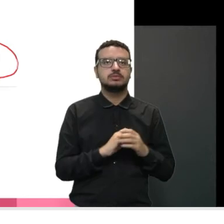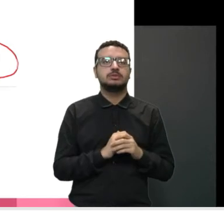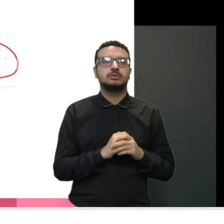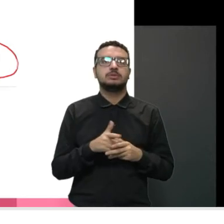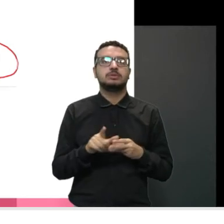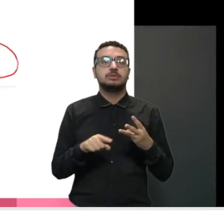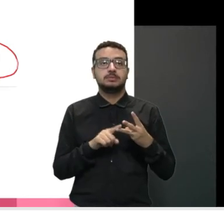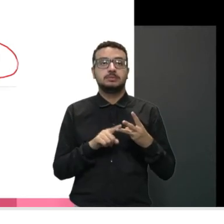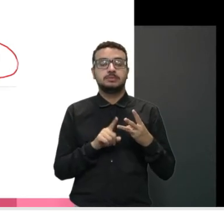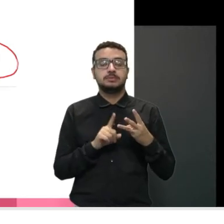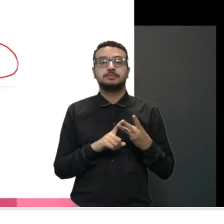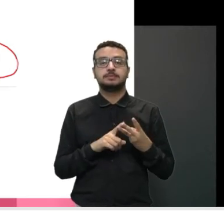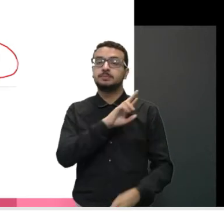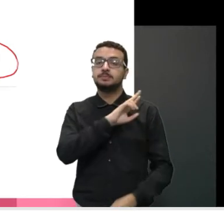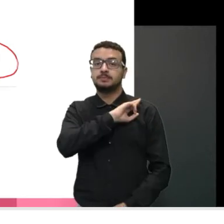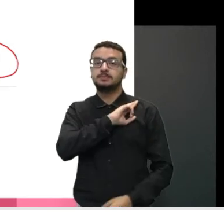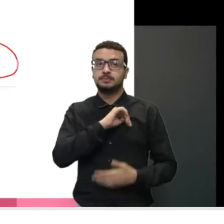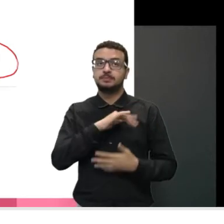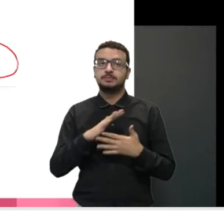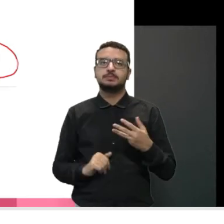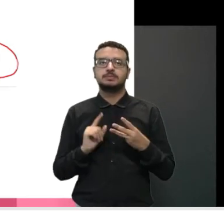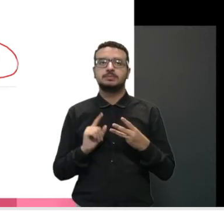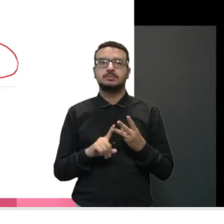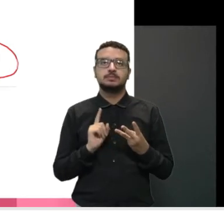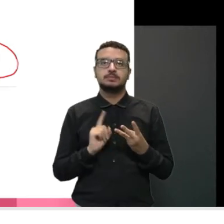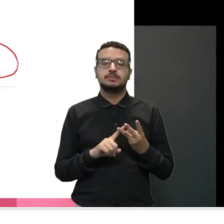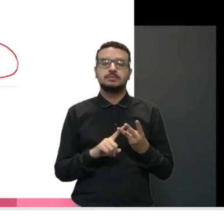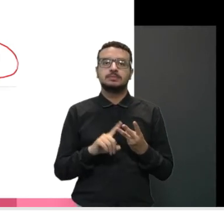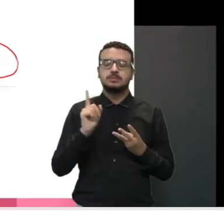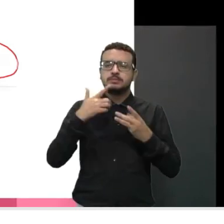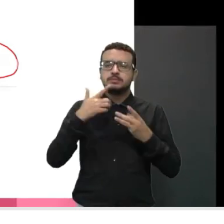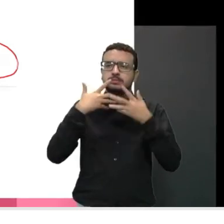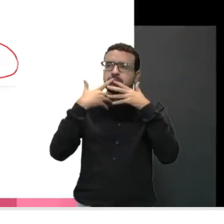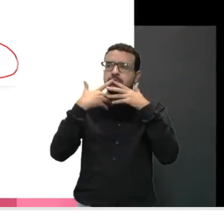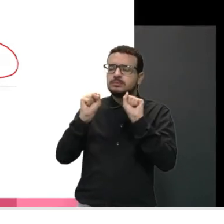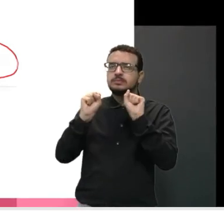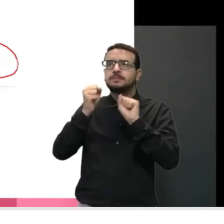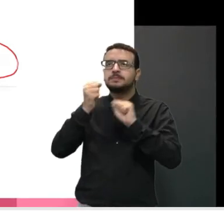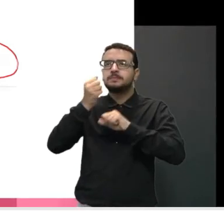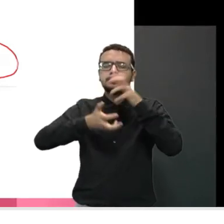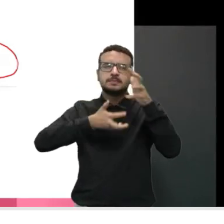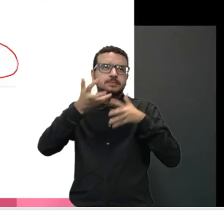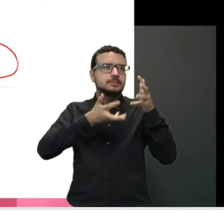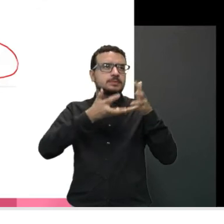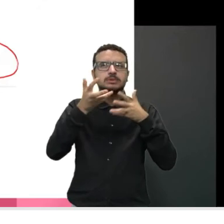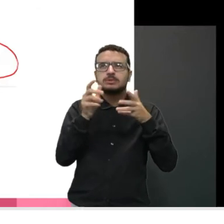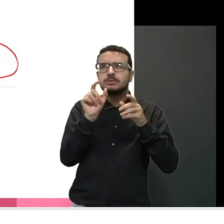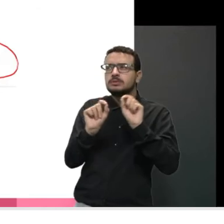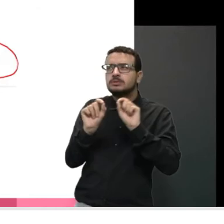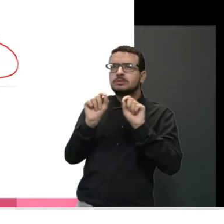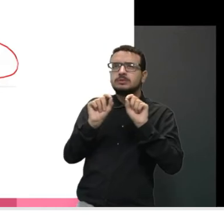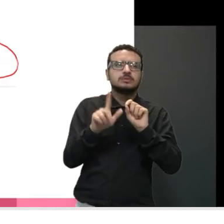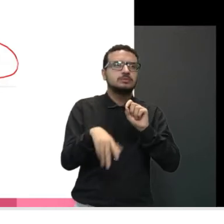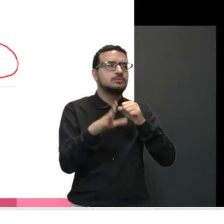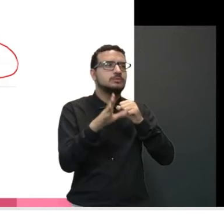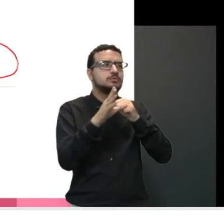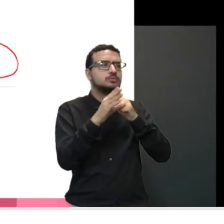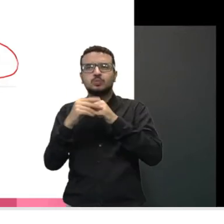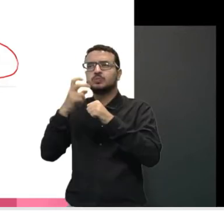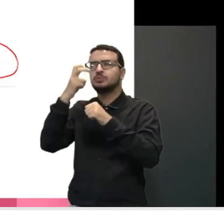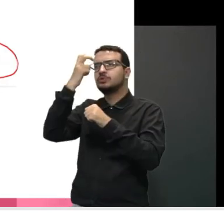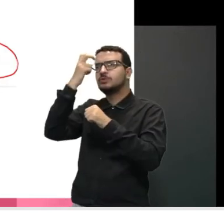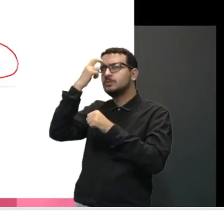vai começar a realizar o que nós chamamos de depositário de conhecimento cultural. Porque o nosso conhecimento cultural,